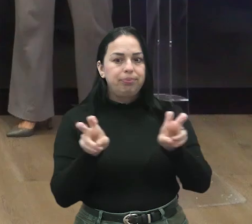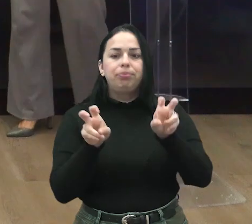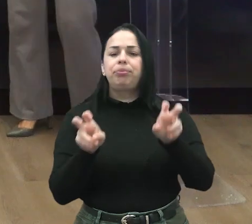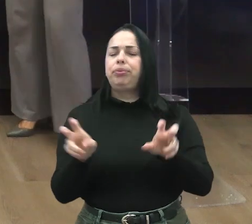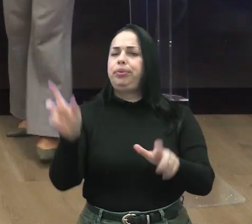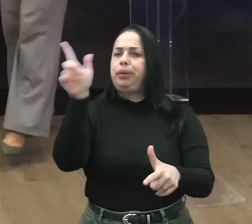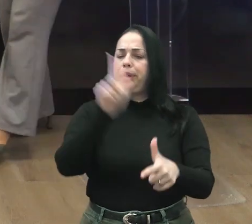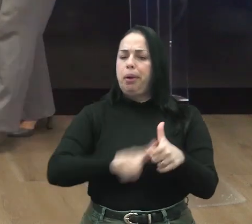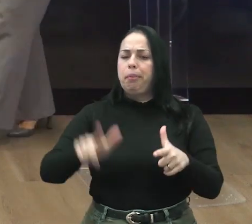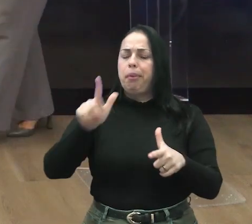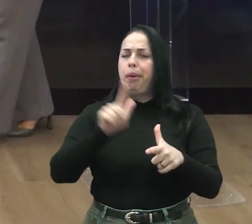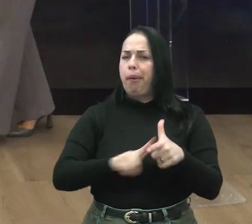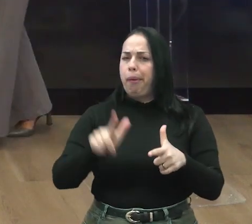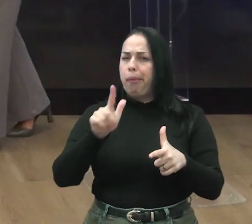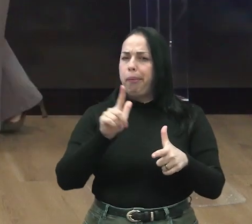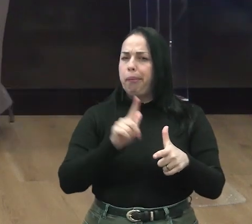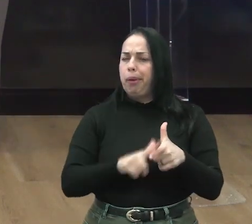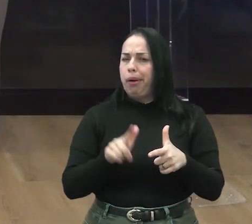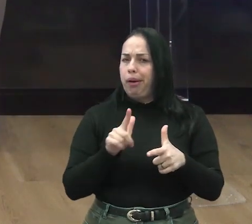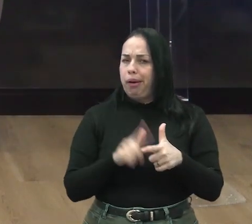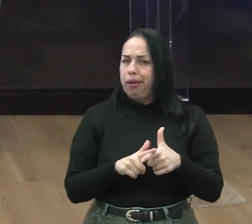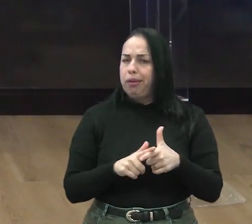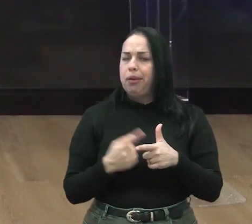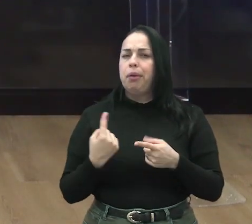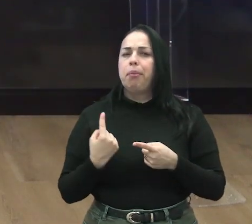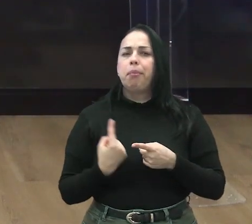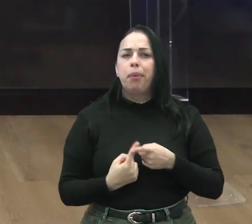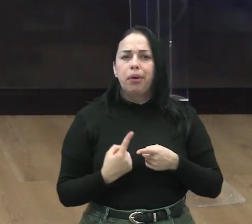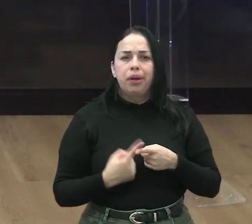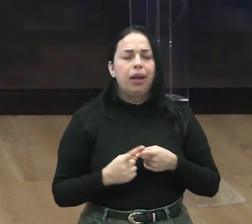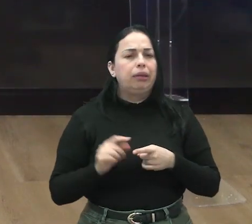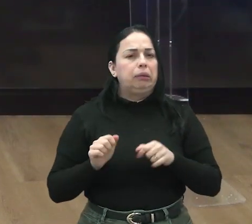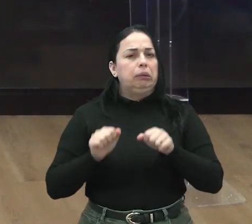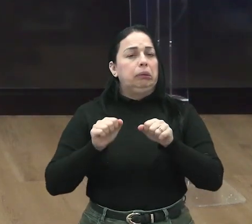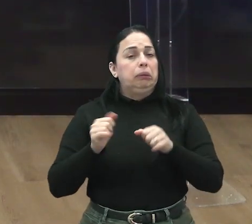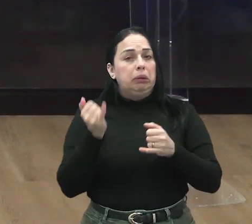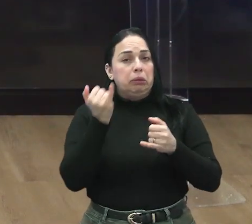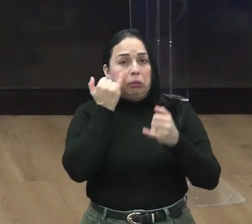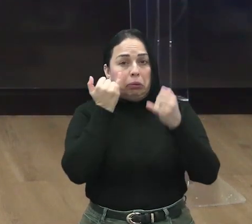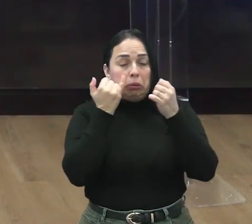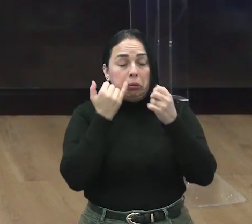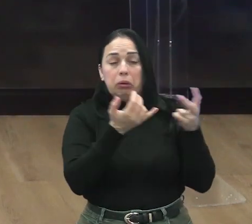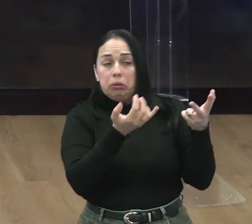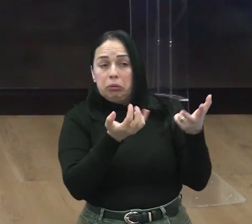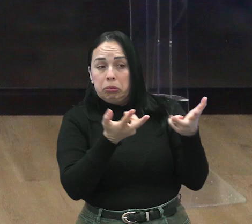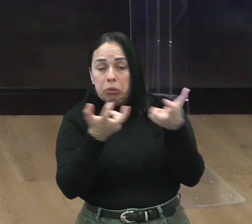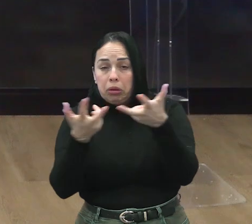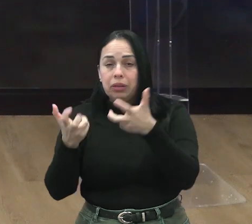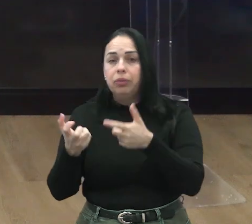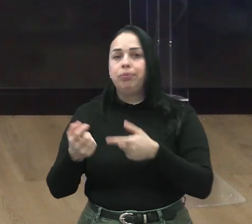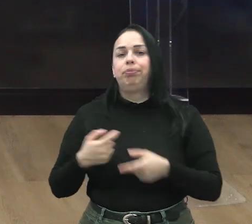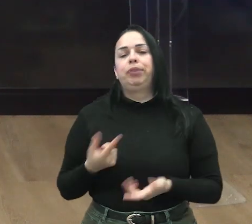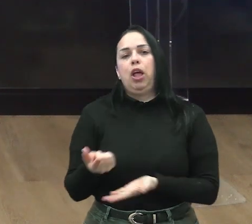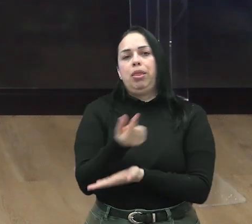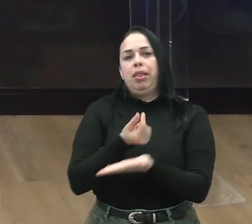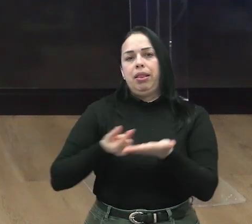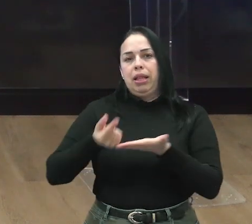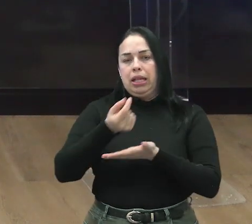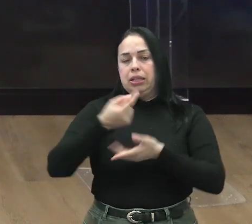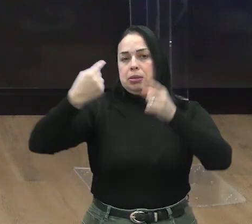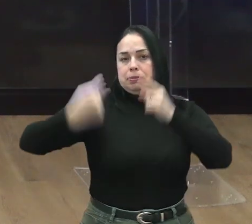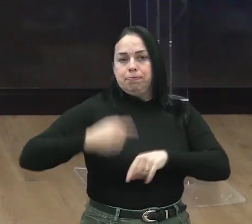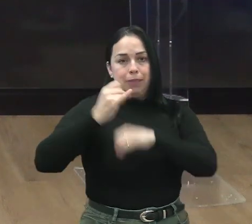agora de um problema que tem preocupado muito devido às diversas repercussões já percebidas: as